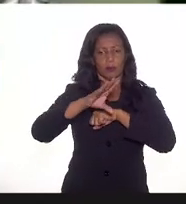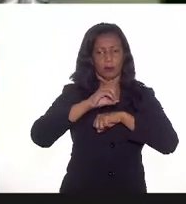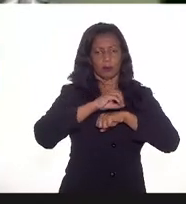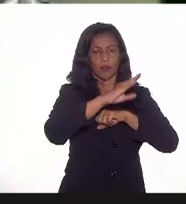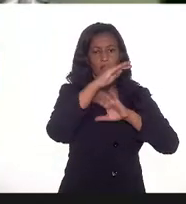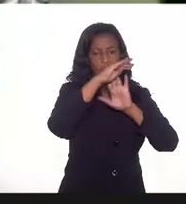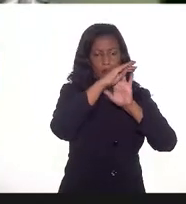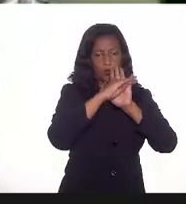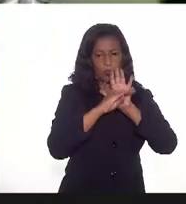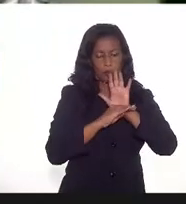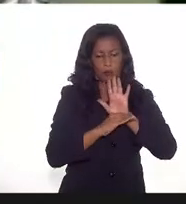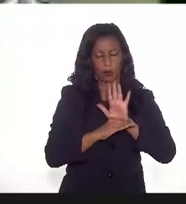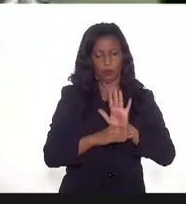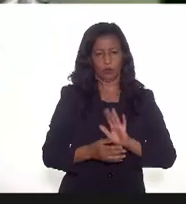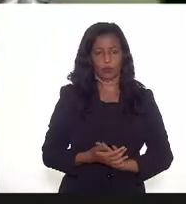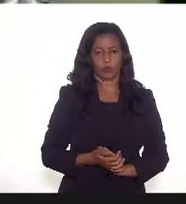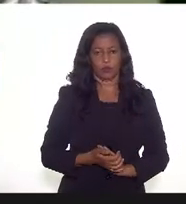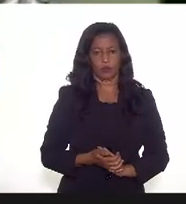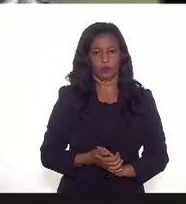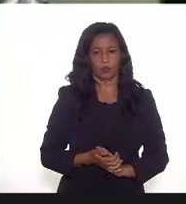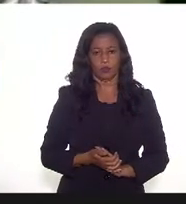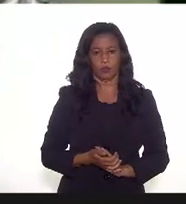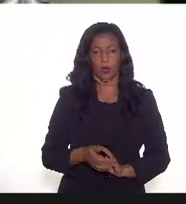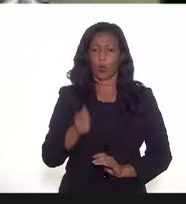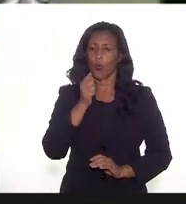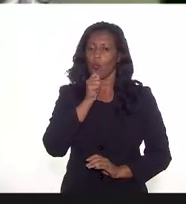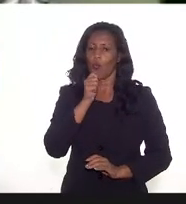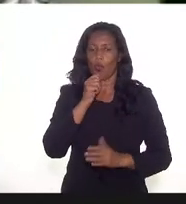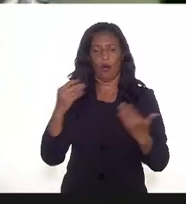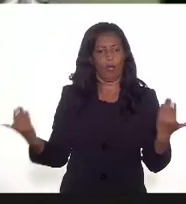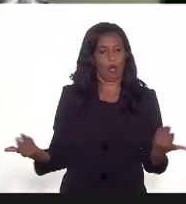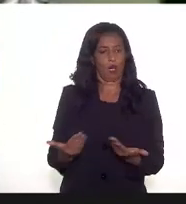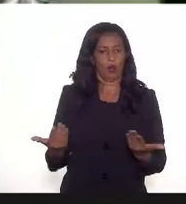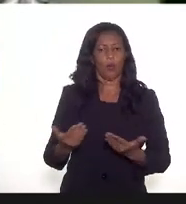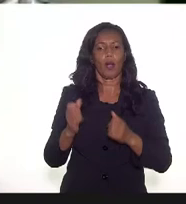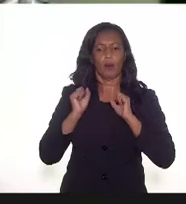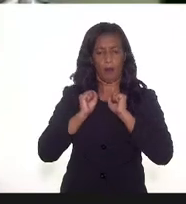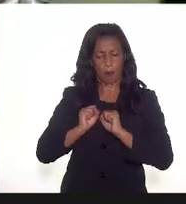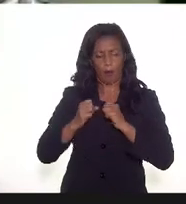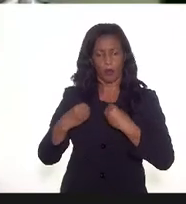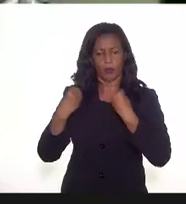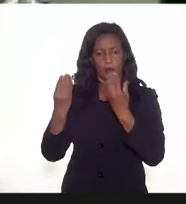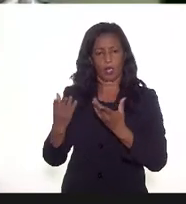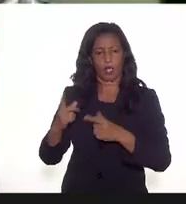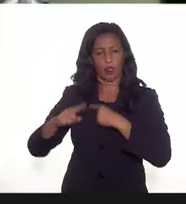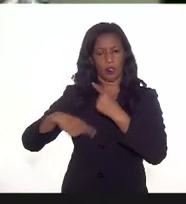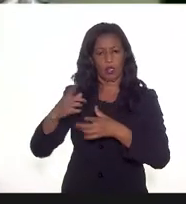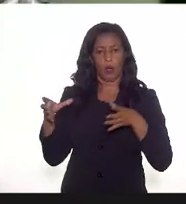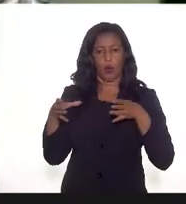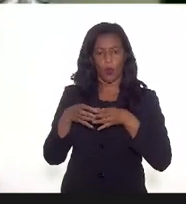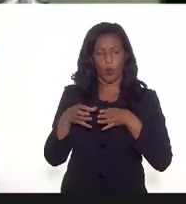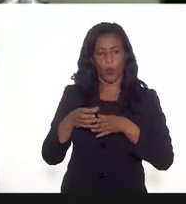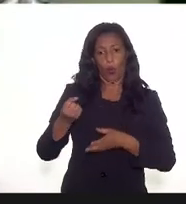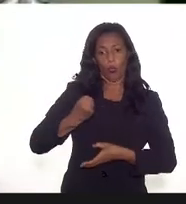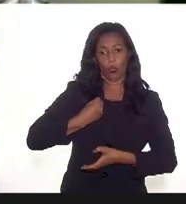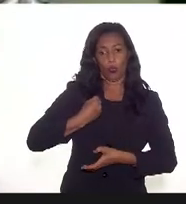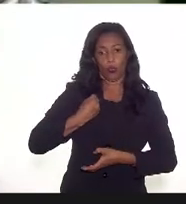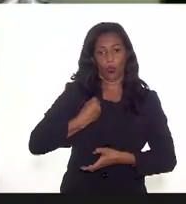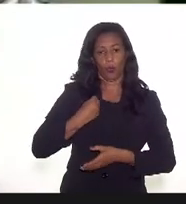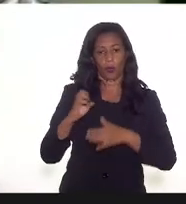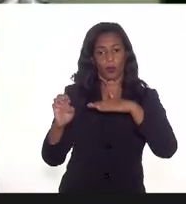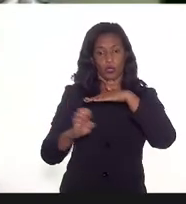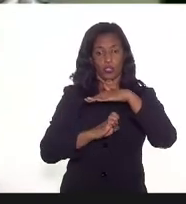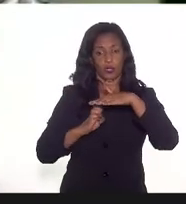órgãos competentes. Não tenho agora, mas eu posso fornecer depois para essa comissão, números específicos de